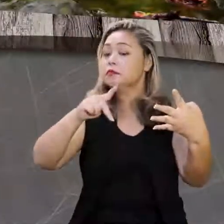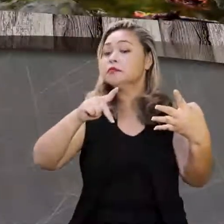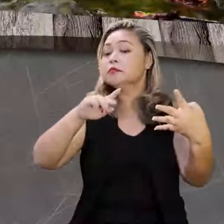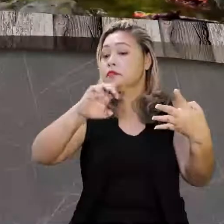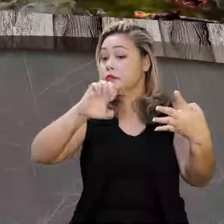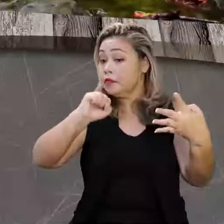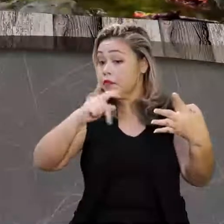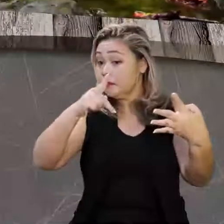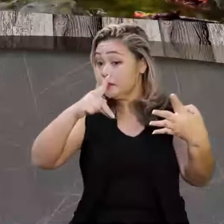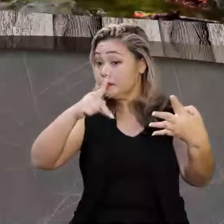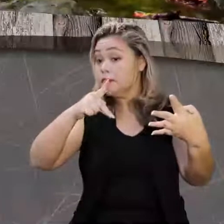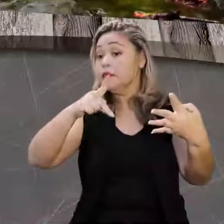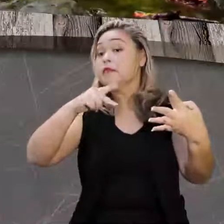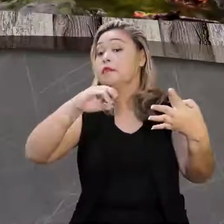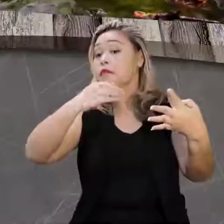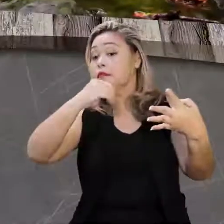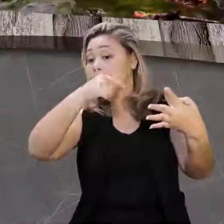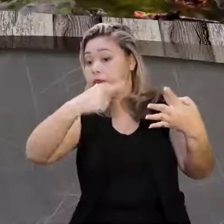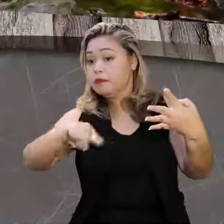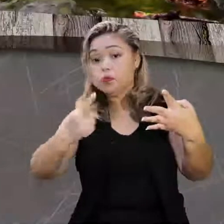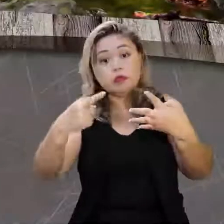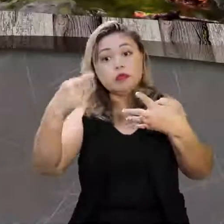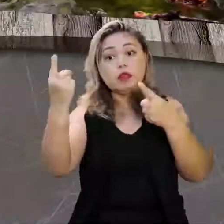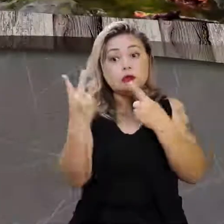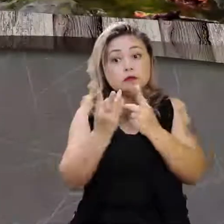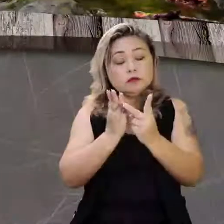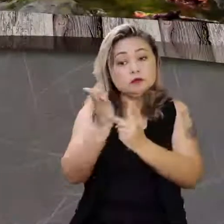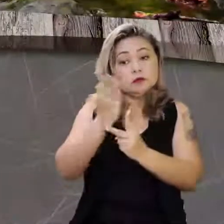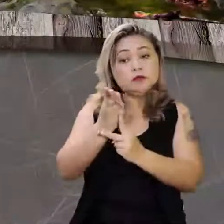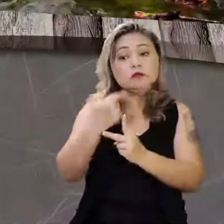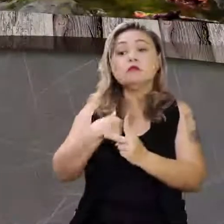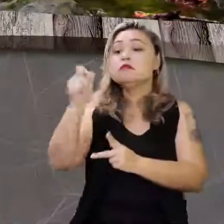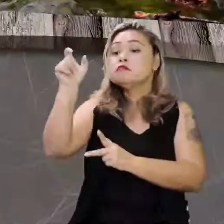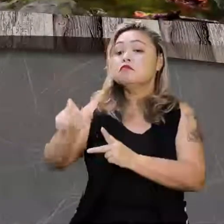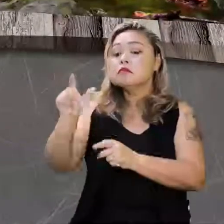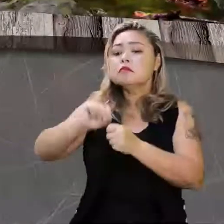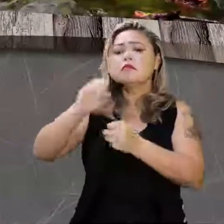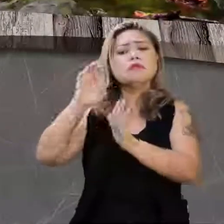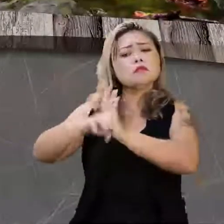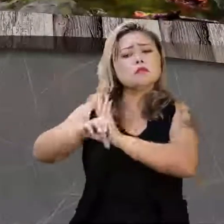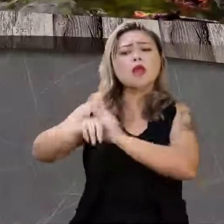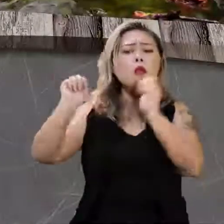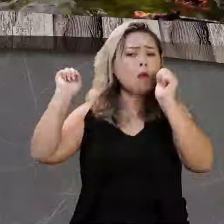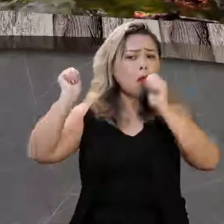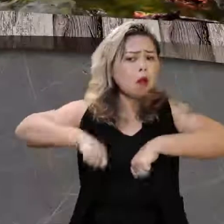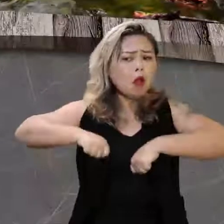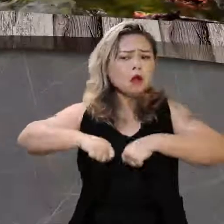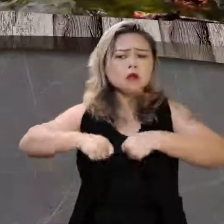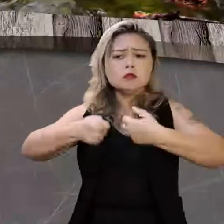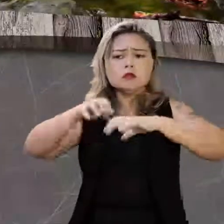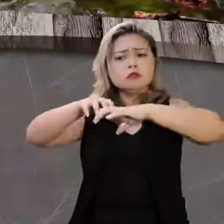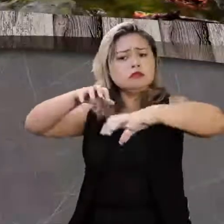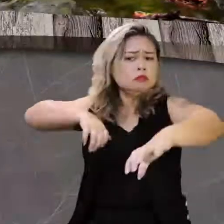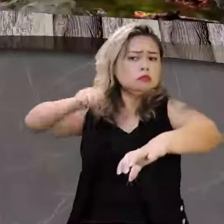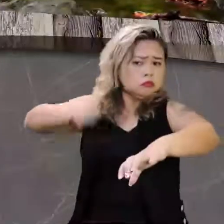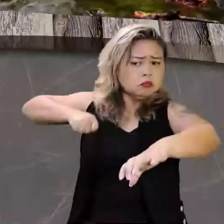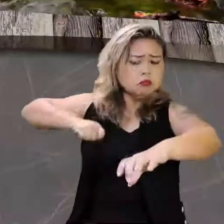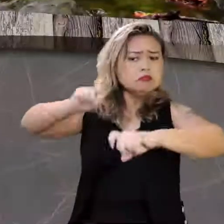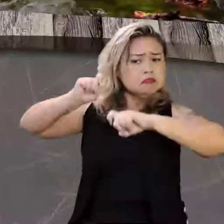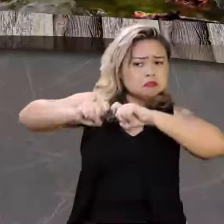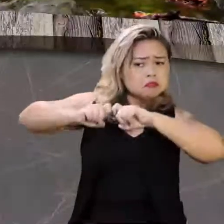esses mecanismos existem. Então, esses dois carinhas trouxeram esse conceito. Eles teriam capacidade de se